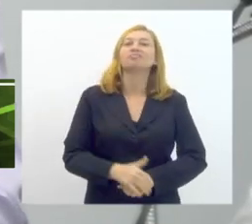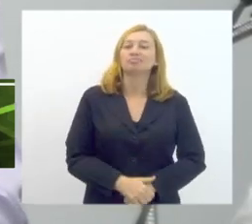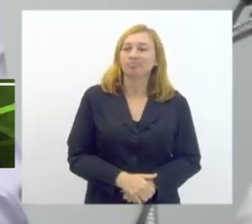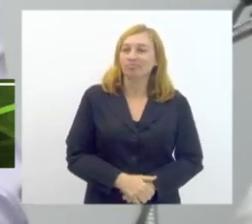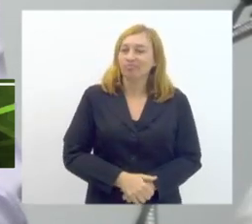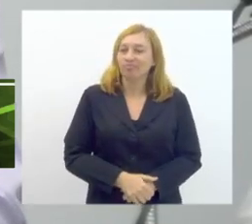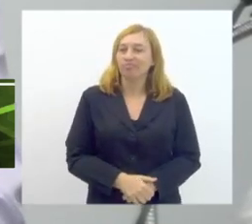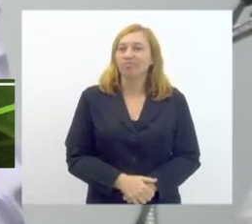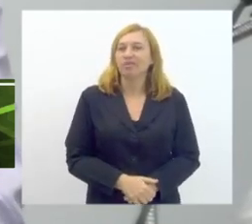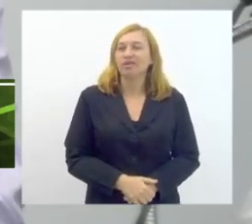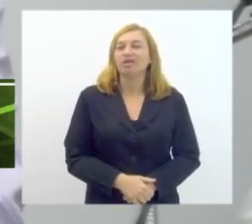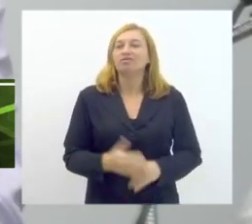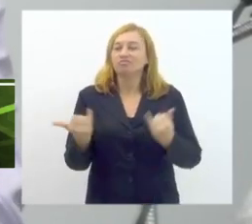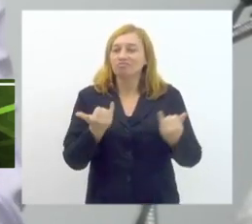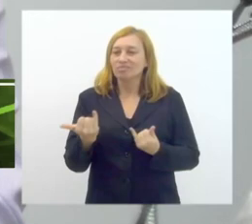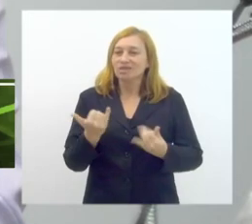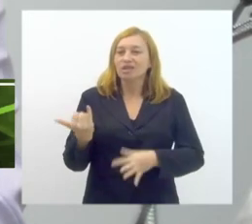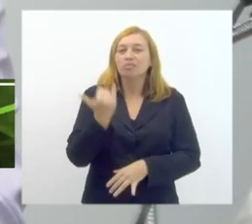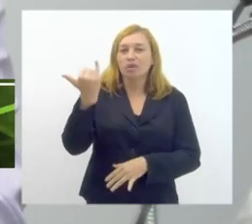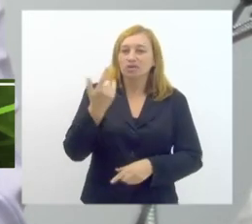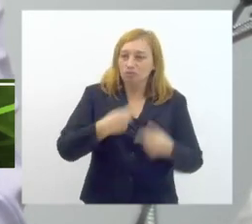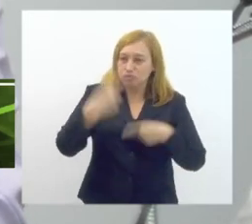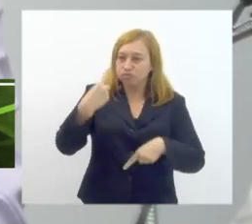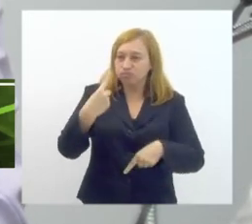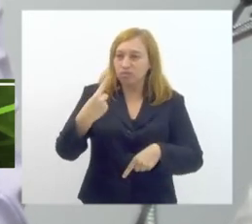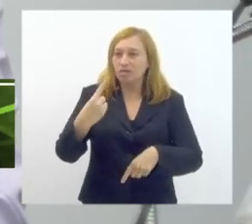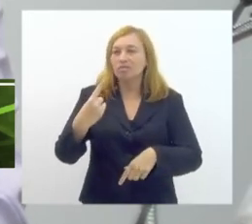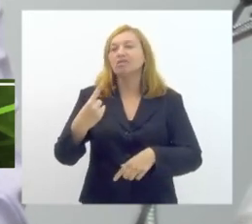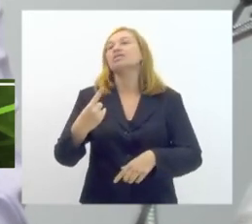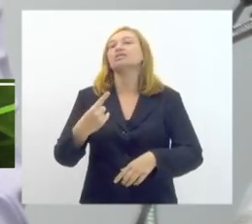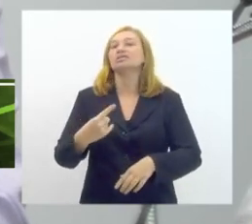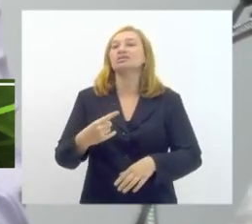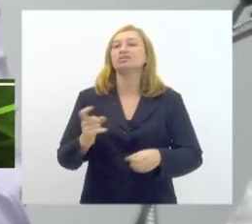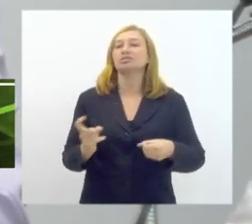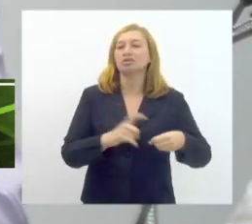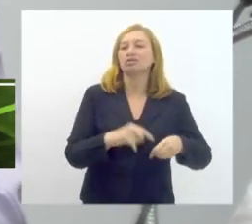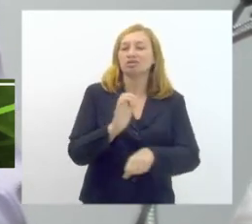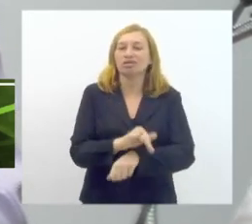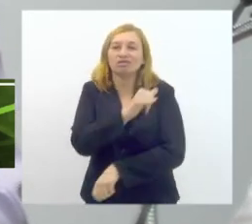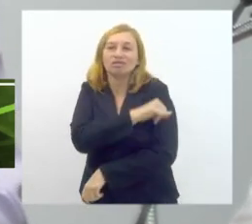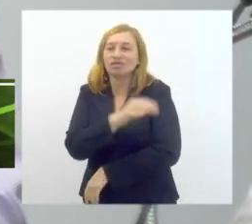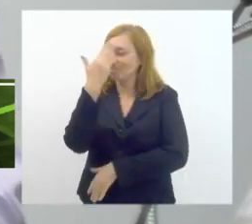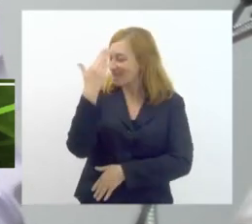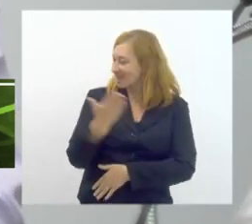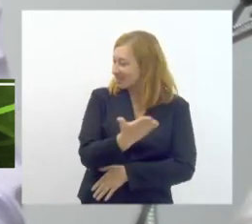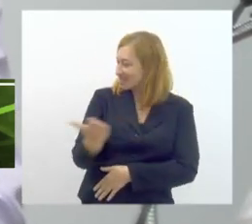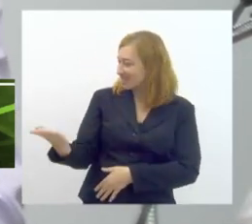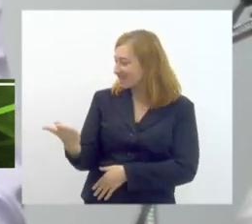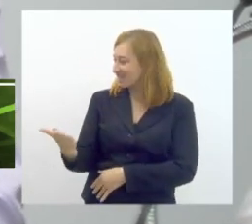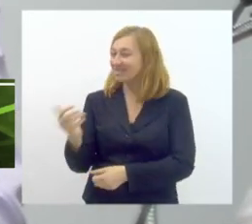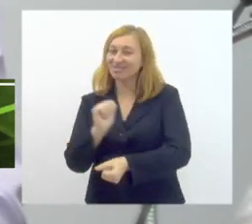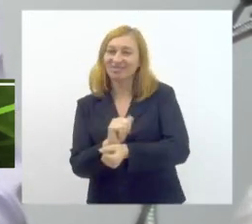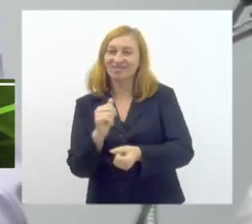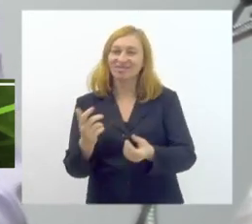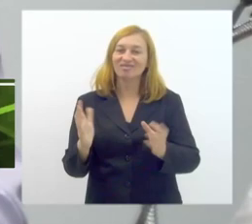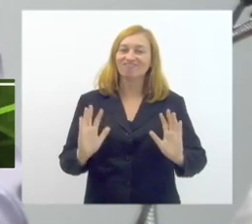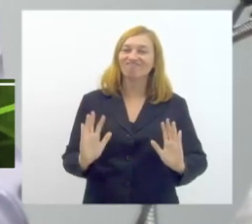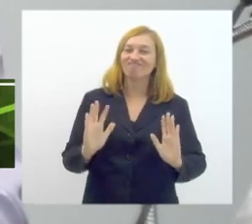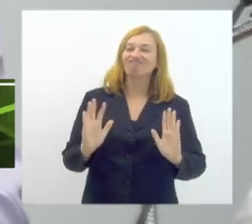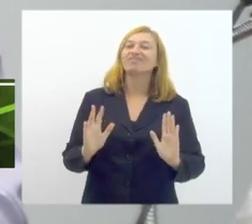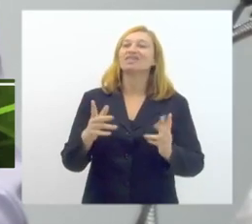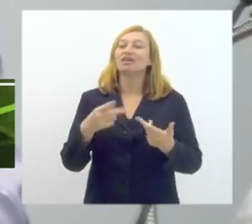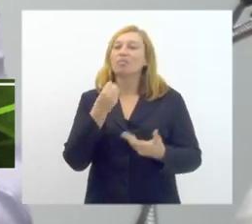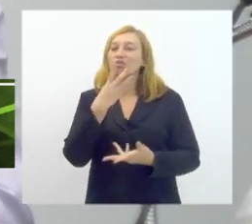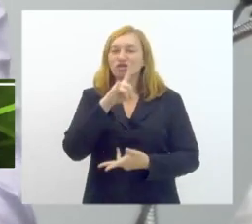esse ano já teremos notícias realmente que vão alavancar ainda mais a política de consórcio do Estado do Rio de Janeiro. Obrigado a todos, esperamos ter um excelente evento e um bom